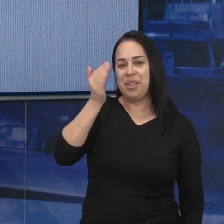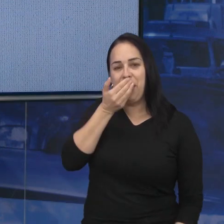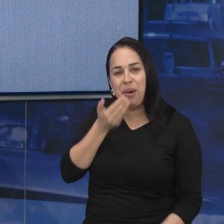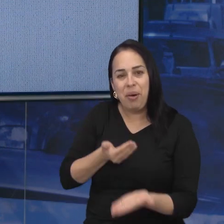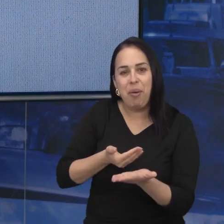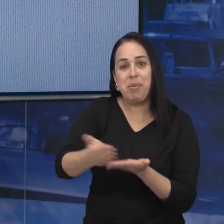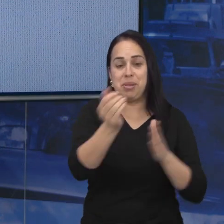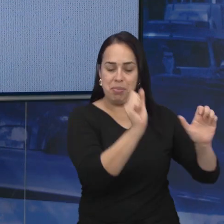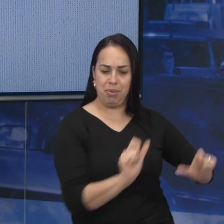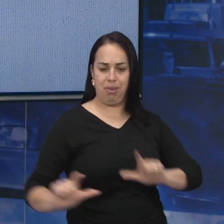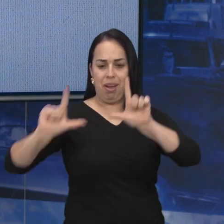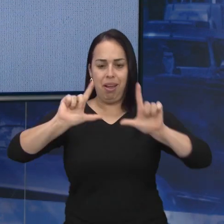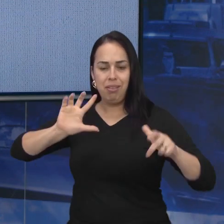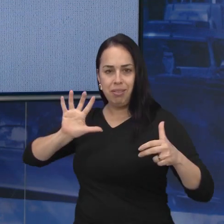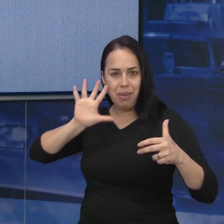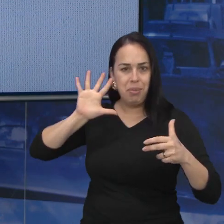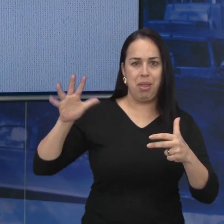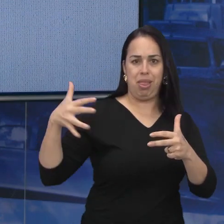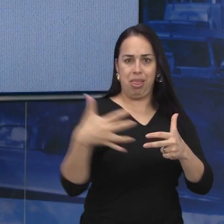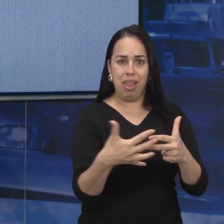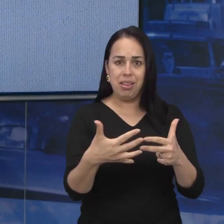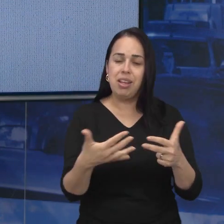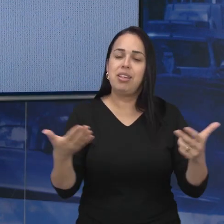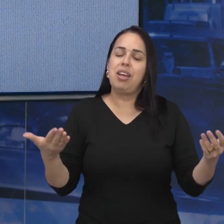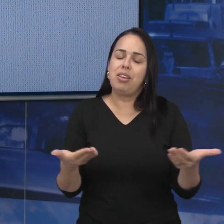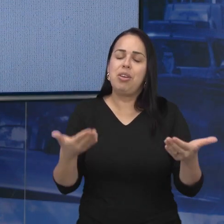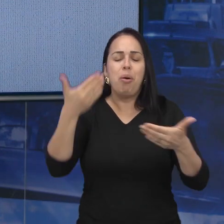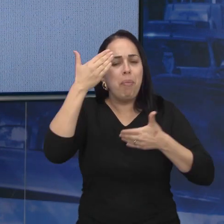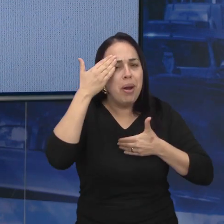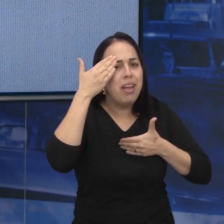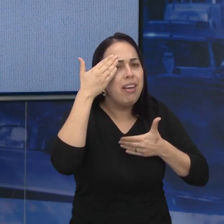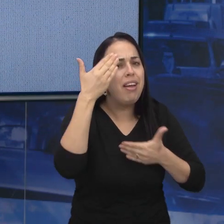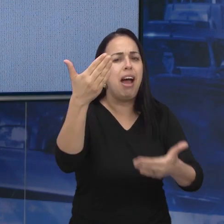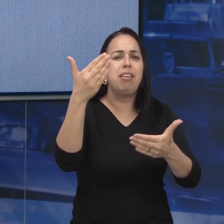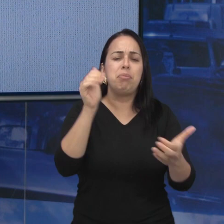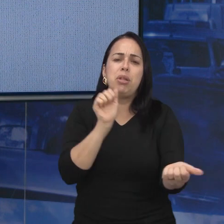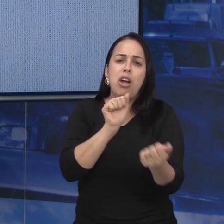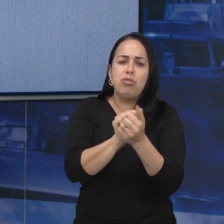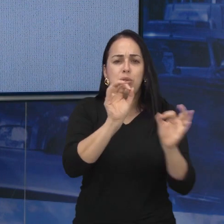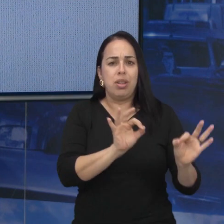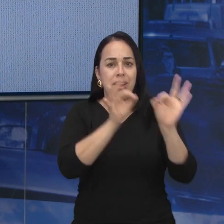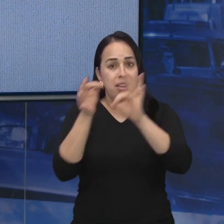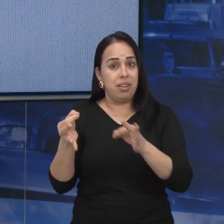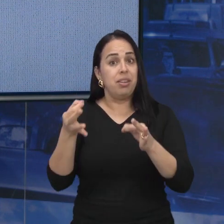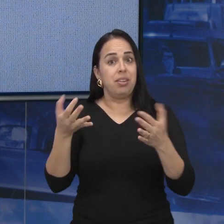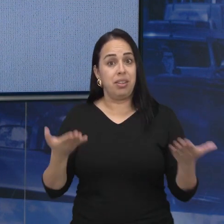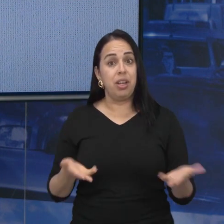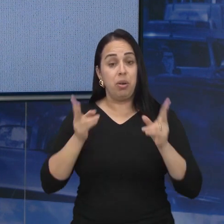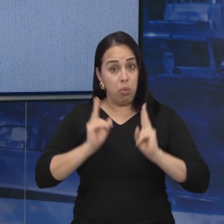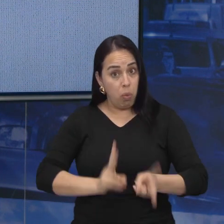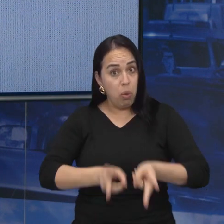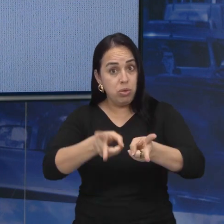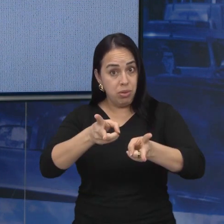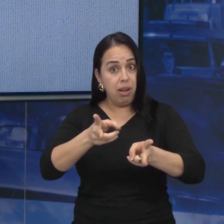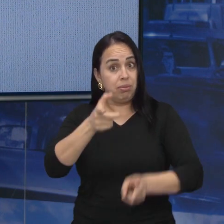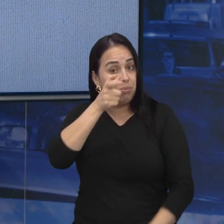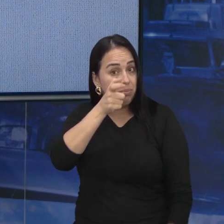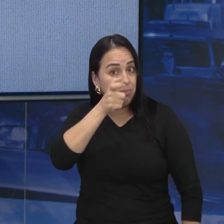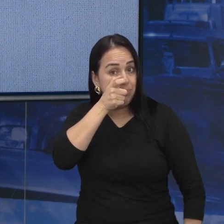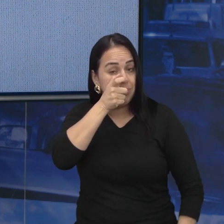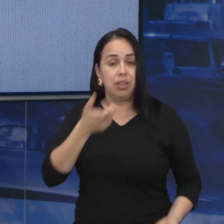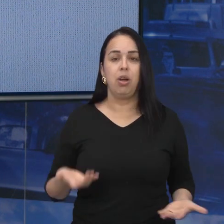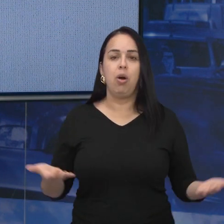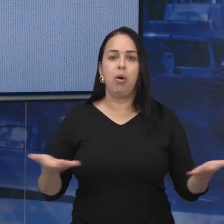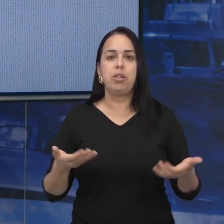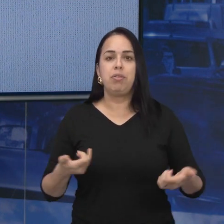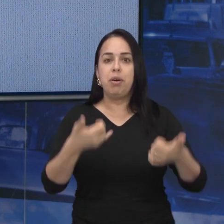Olá, está começando mais um Ação Parlamentar. Desde já agradeço a sua companhia e te convido a continuar com a gente.